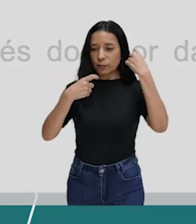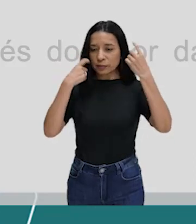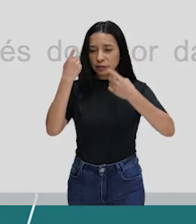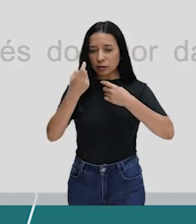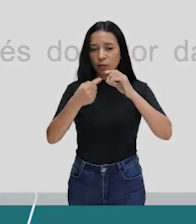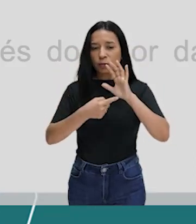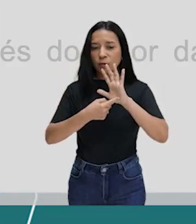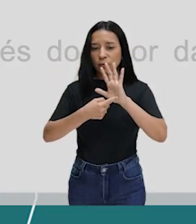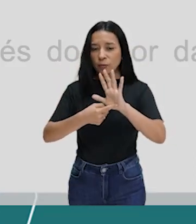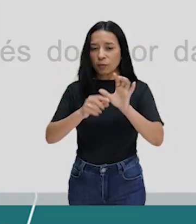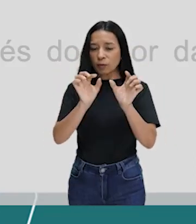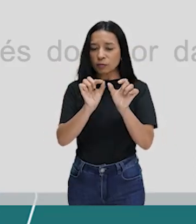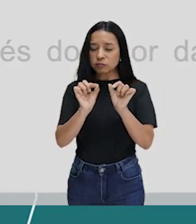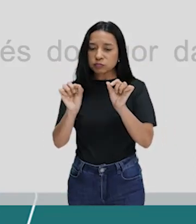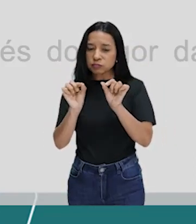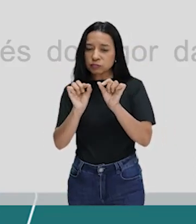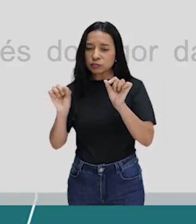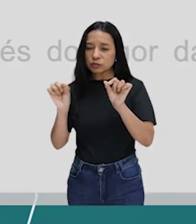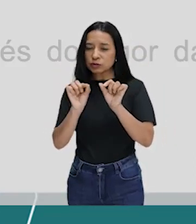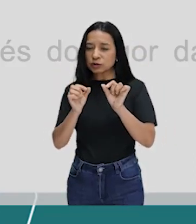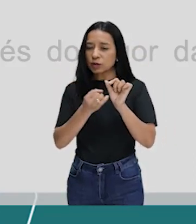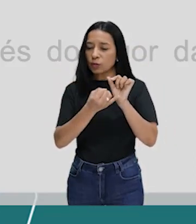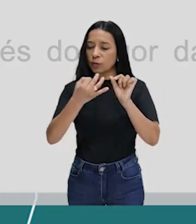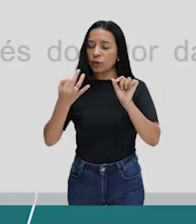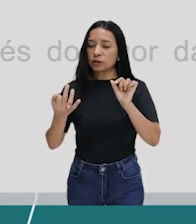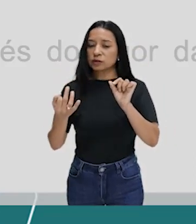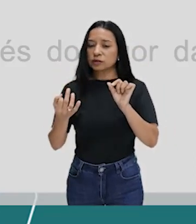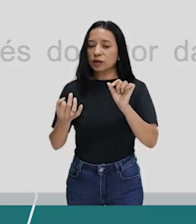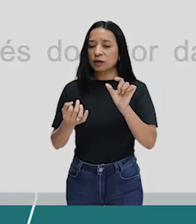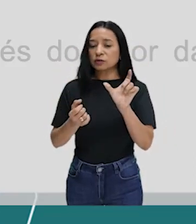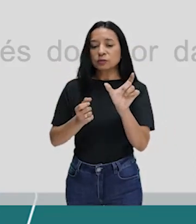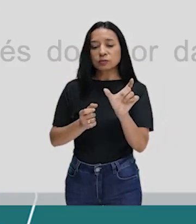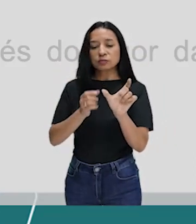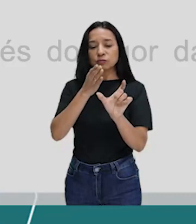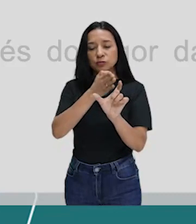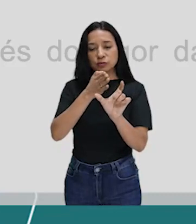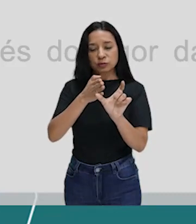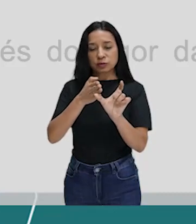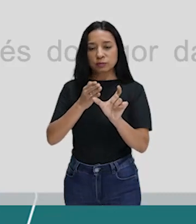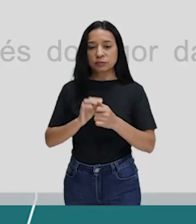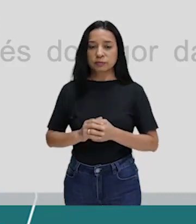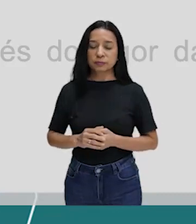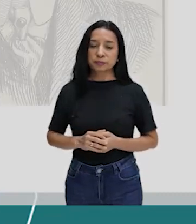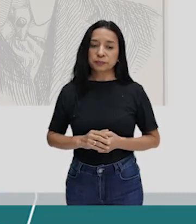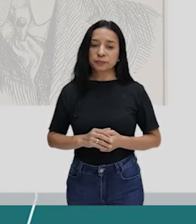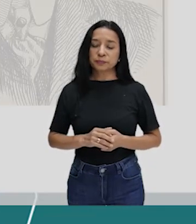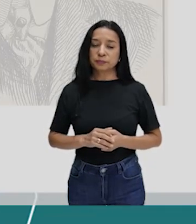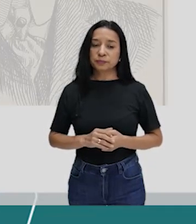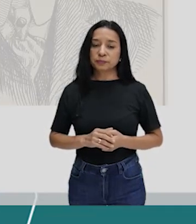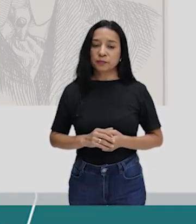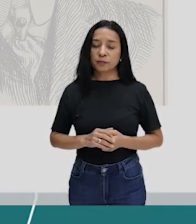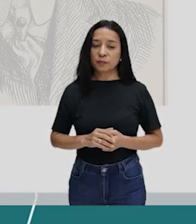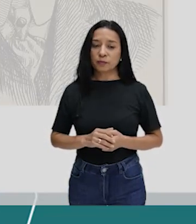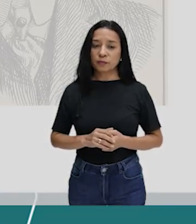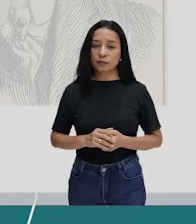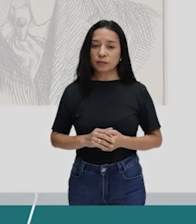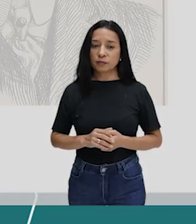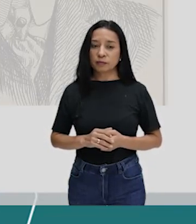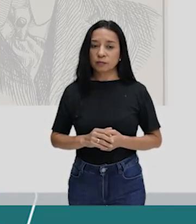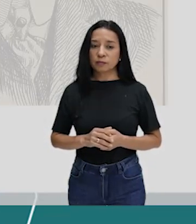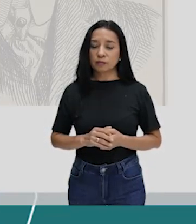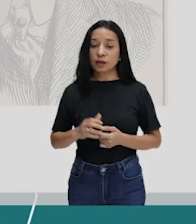sílaba poética. E a beleza da poesia deve ser alcançada através do rigor, a gente já viu isso aí. Autores. Aqui eu tenho